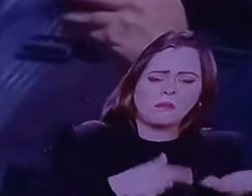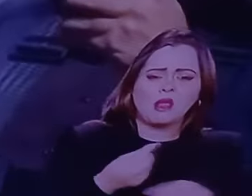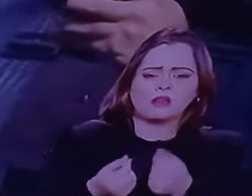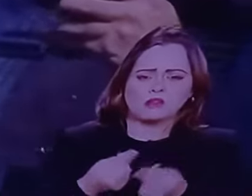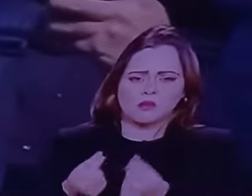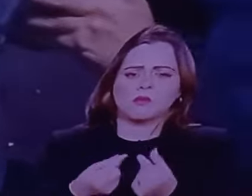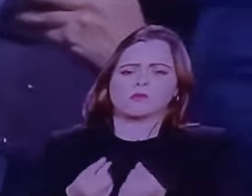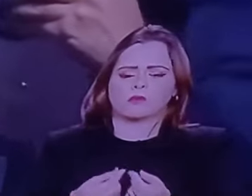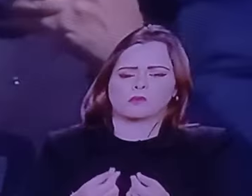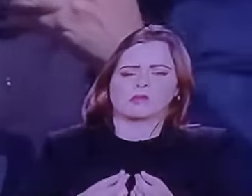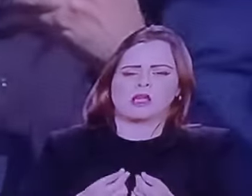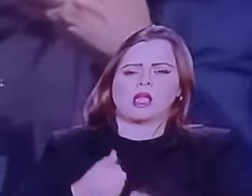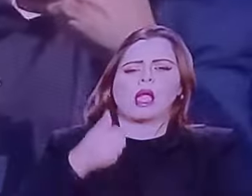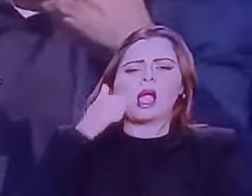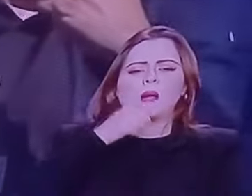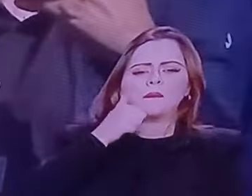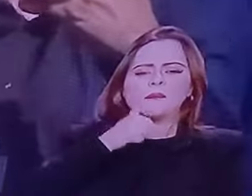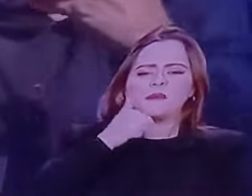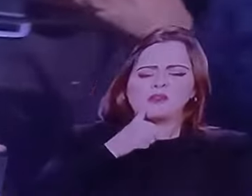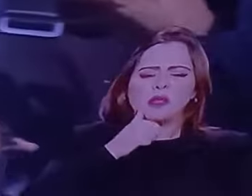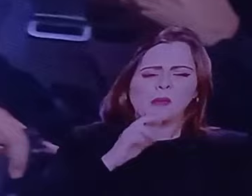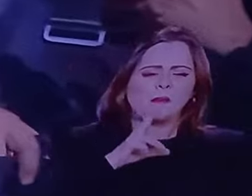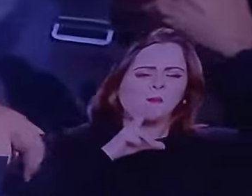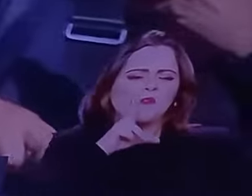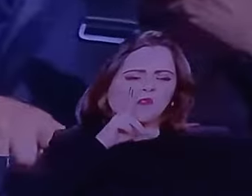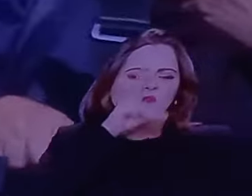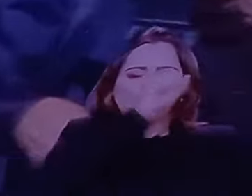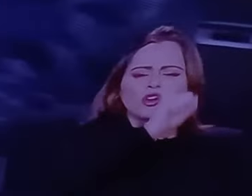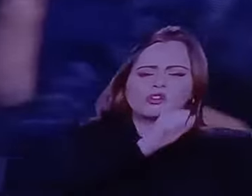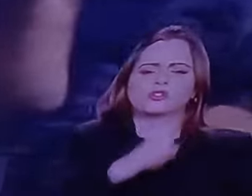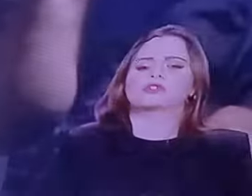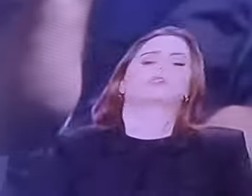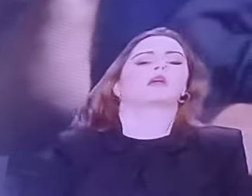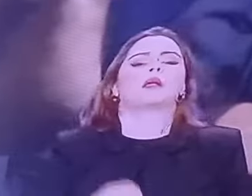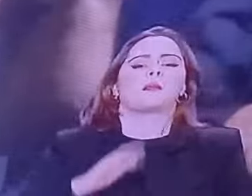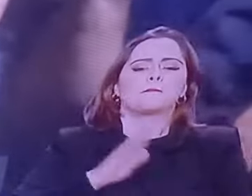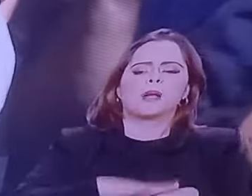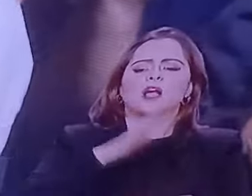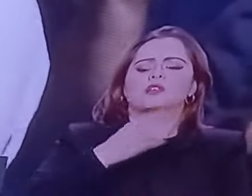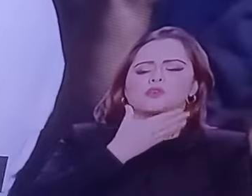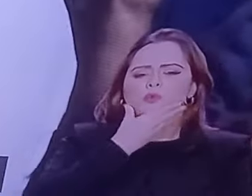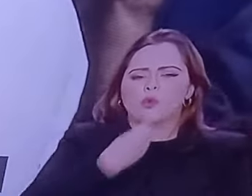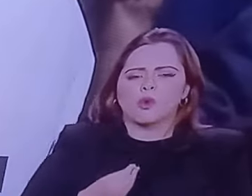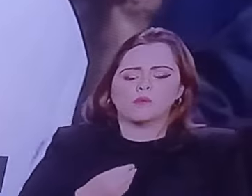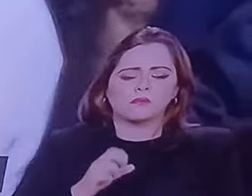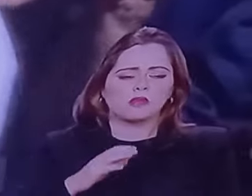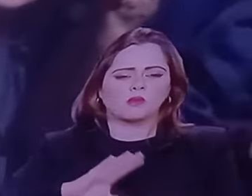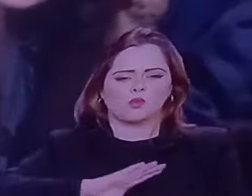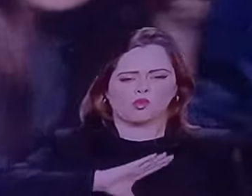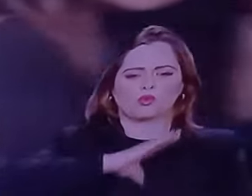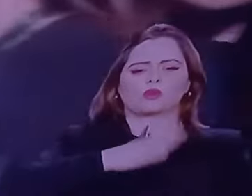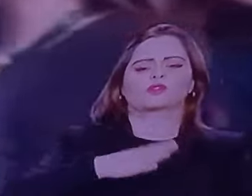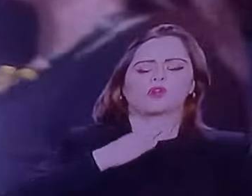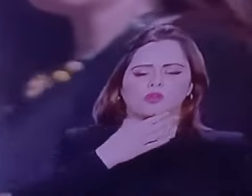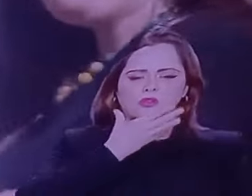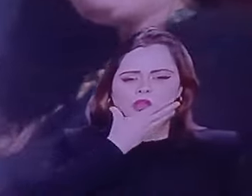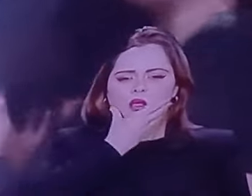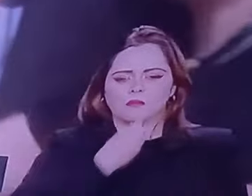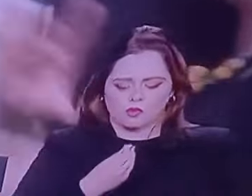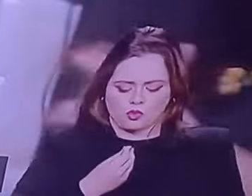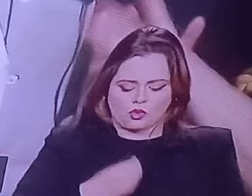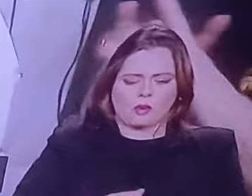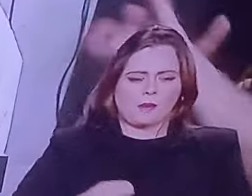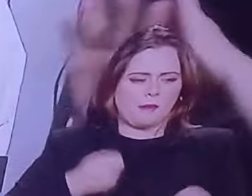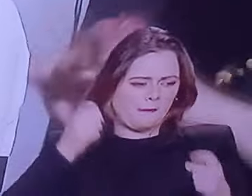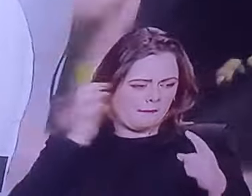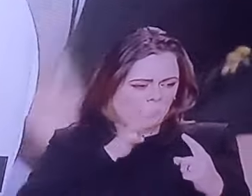a mulher é muito mais forte que o homem, muito mais corajosa que o homem e muito mais disposta a brigar